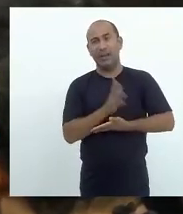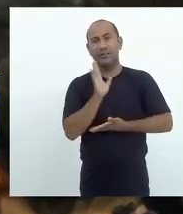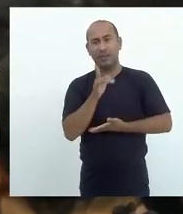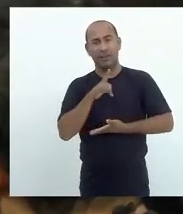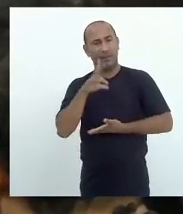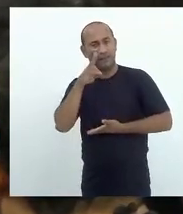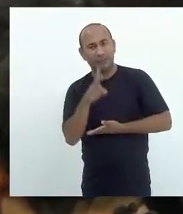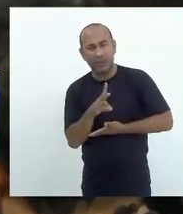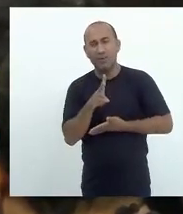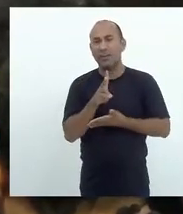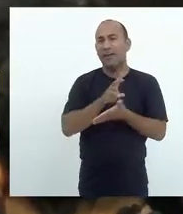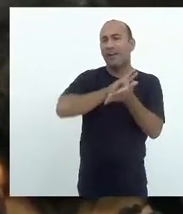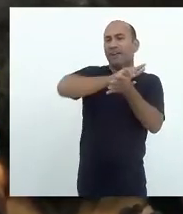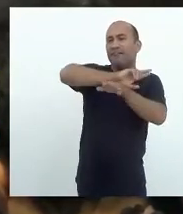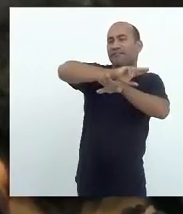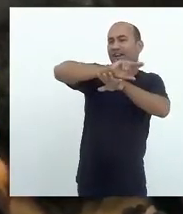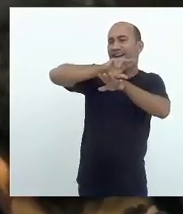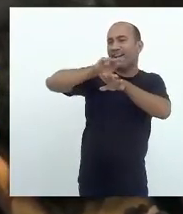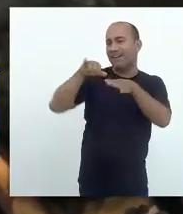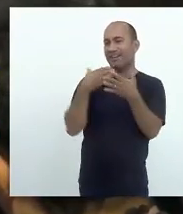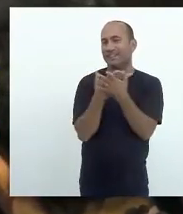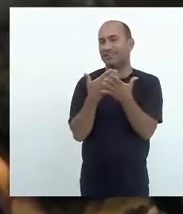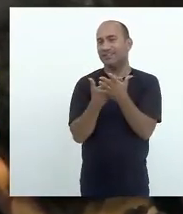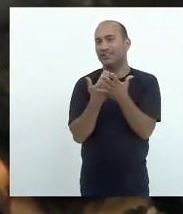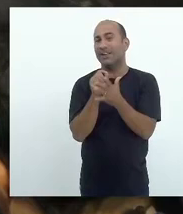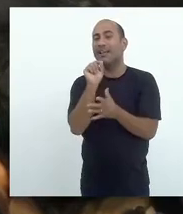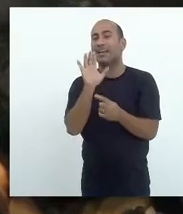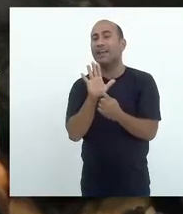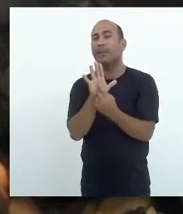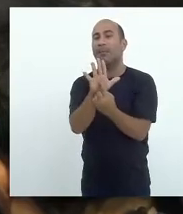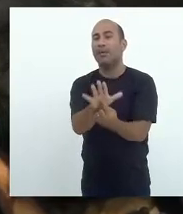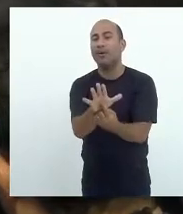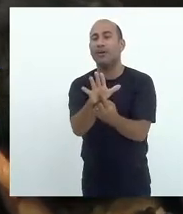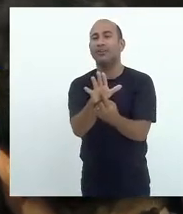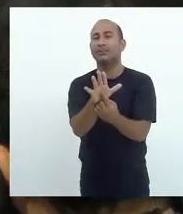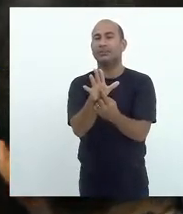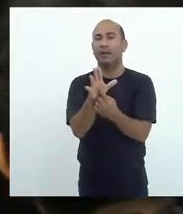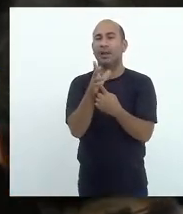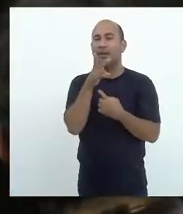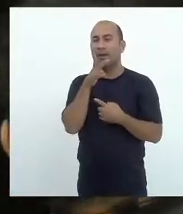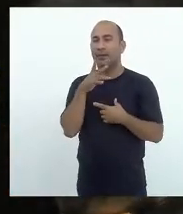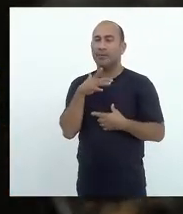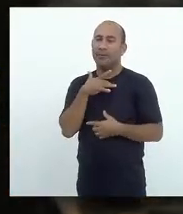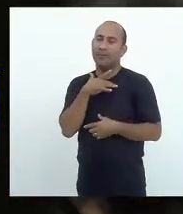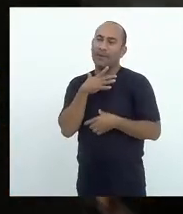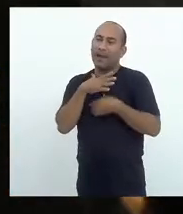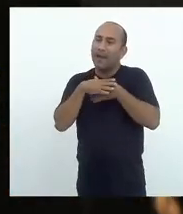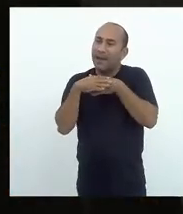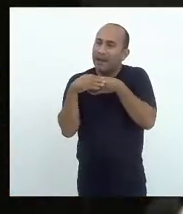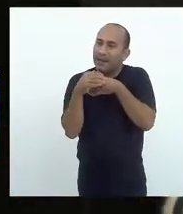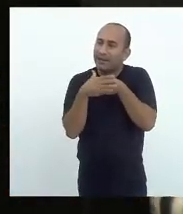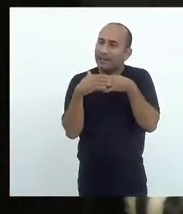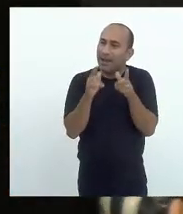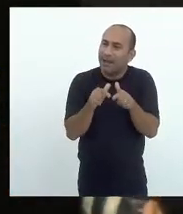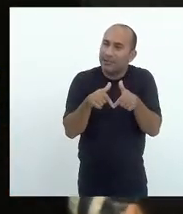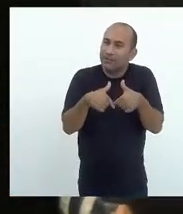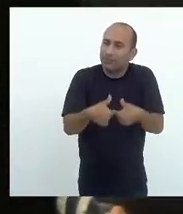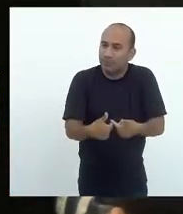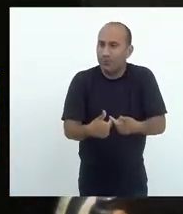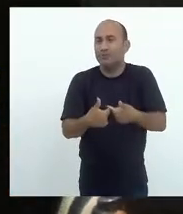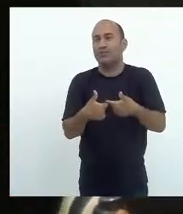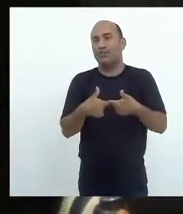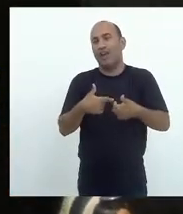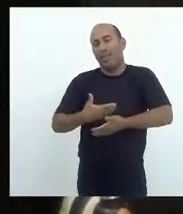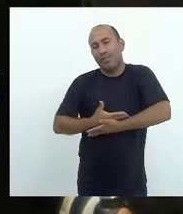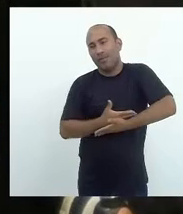diversos estudos que já mostra o quanto o afeto, o carinho e esse gesto do colinho